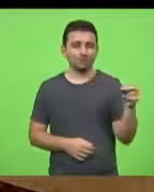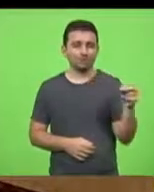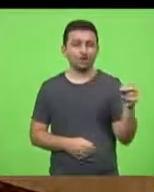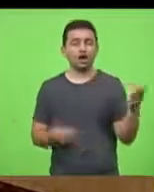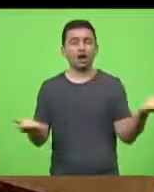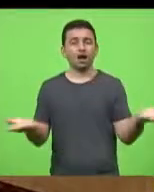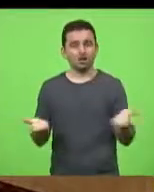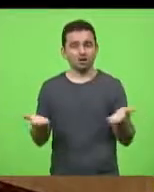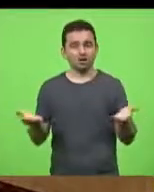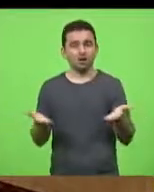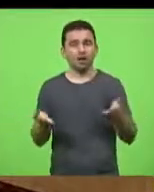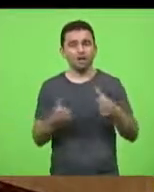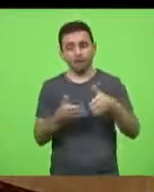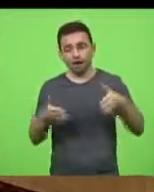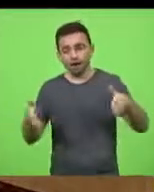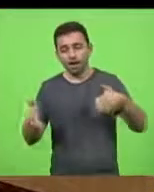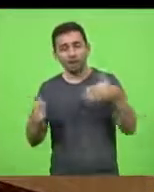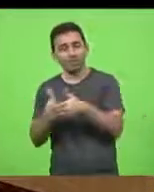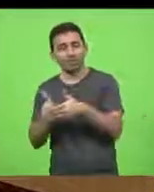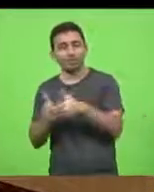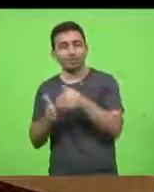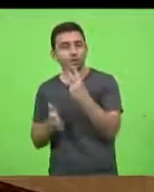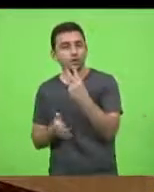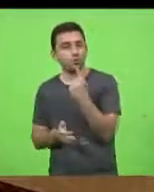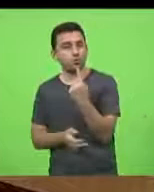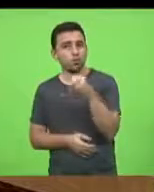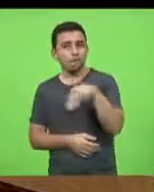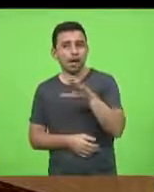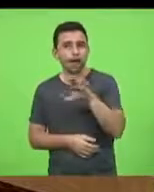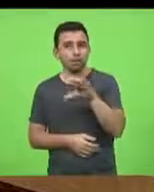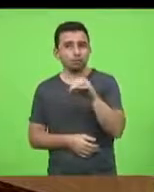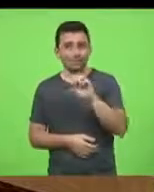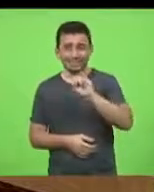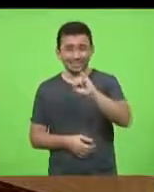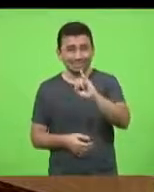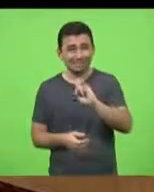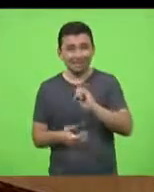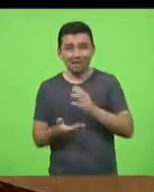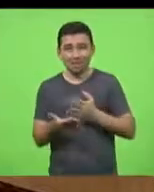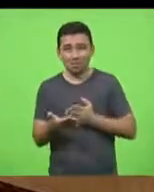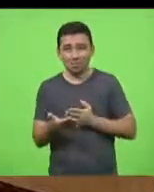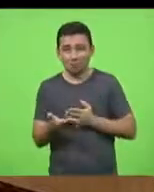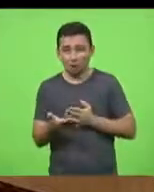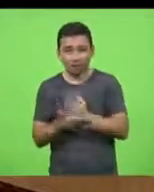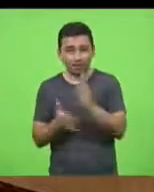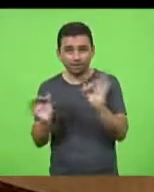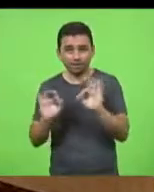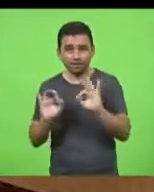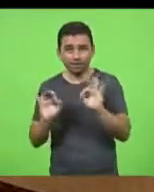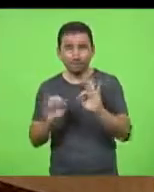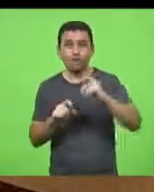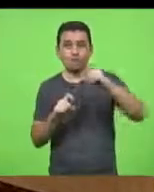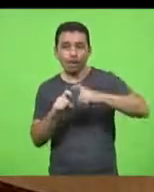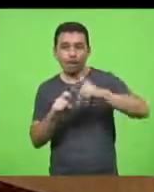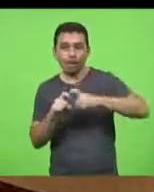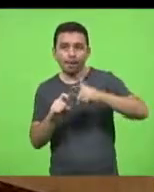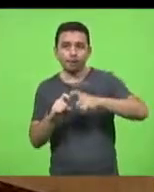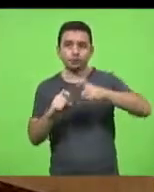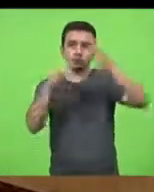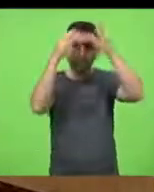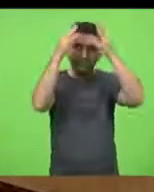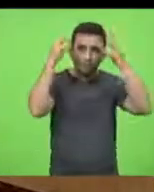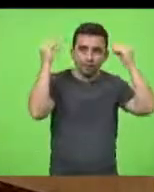atualmente ela vai até 31 de março. Então, se nós não aprovarmos esse decreto, o médico, a